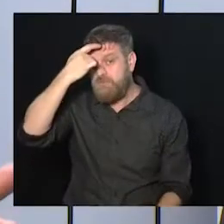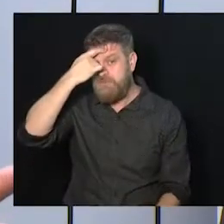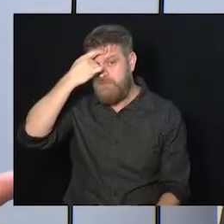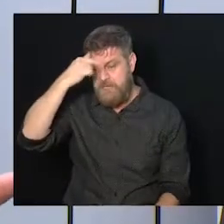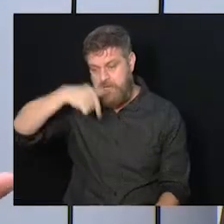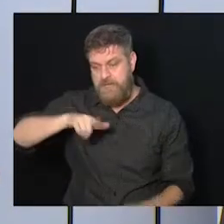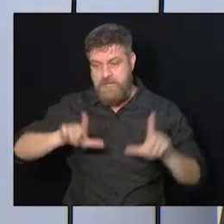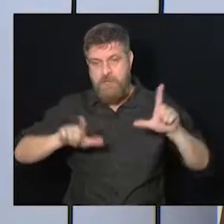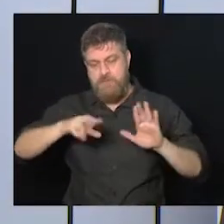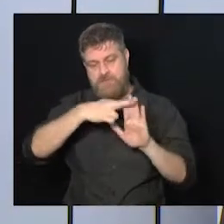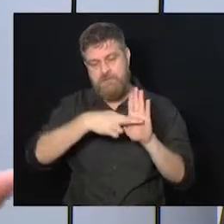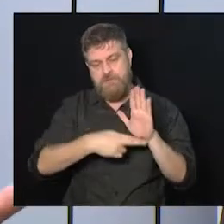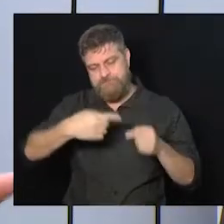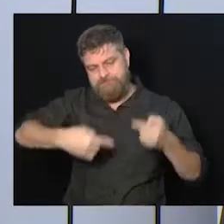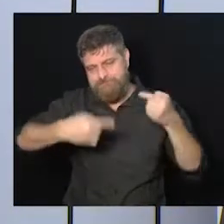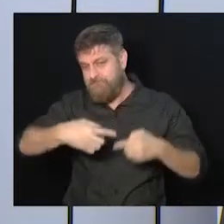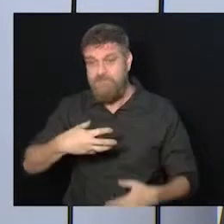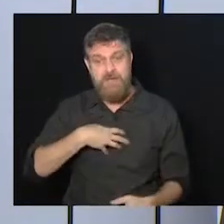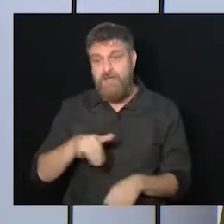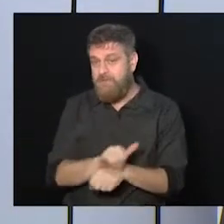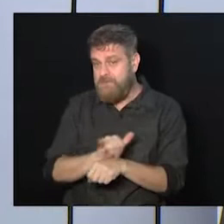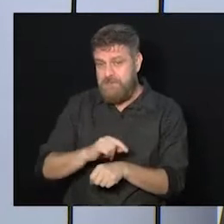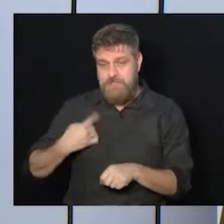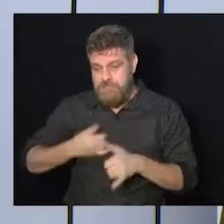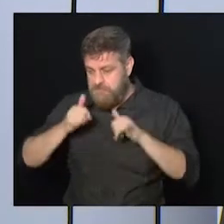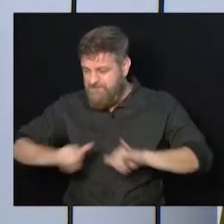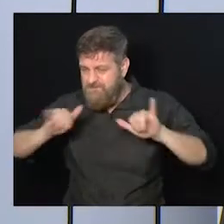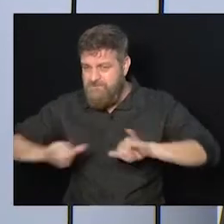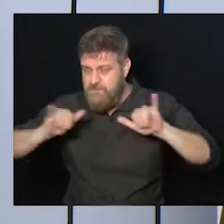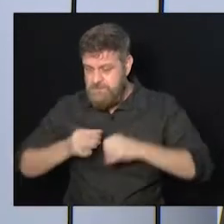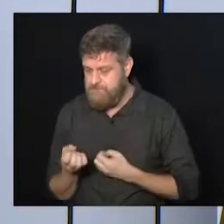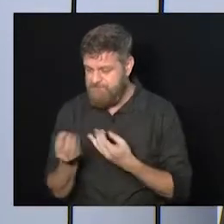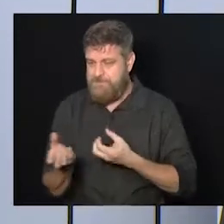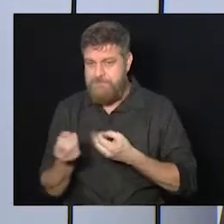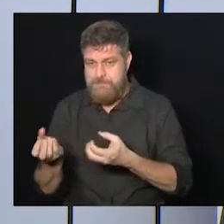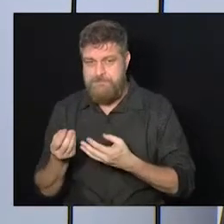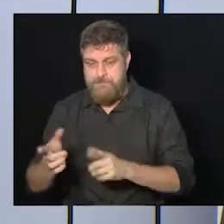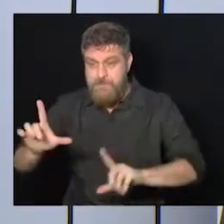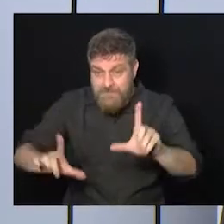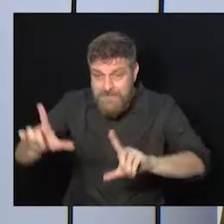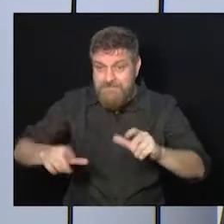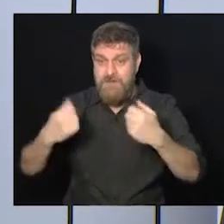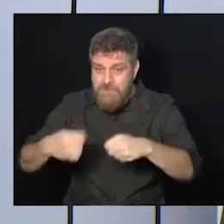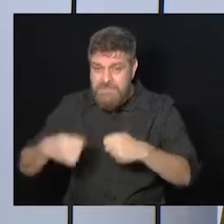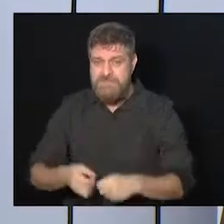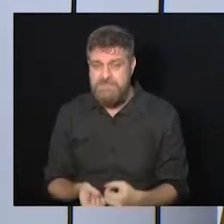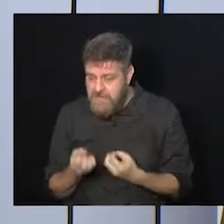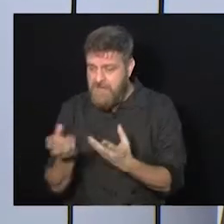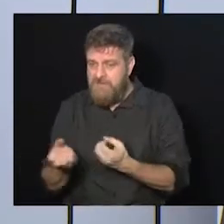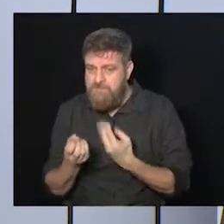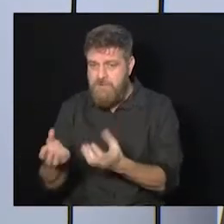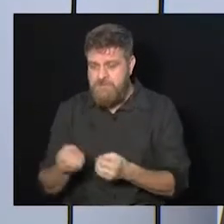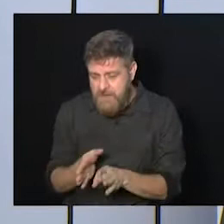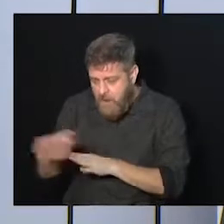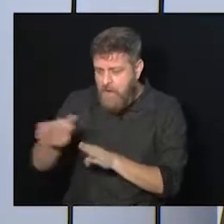esse programa está dando, né, é uma forma da gente levar essa informação. Os meios de comunicação devem, obviamente, estar sempre alertando